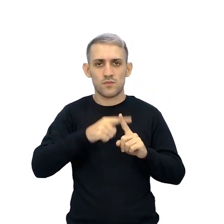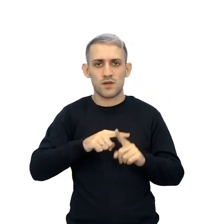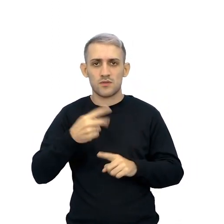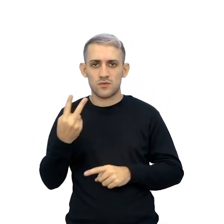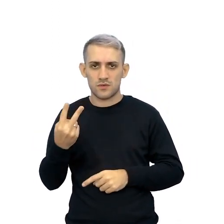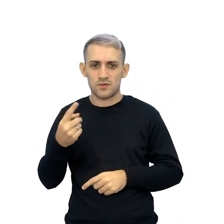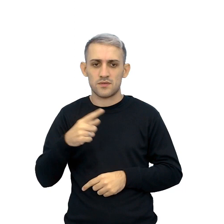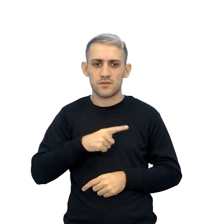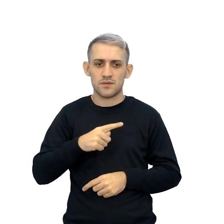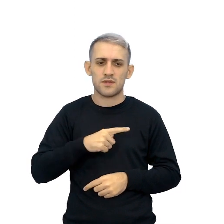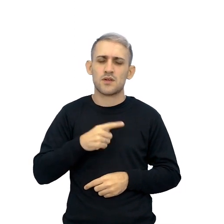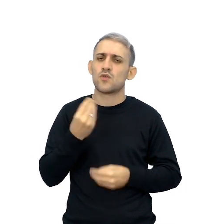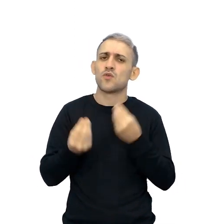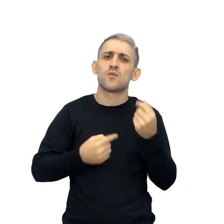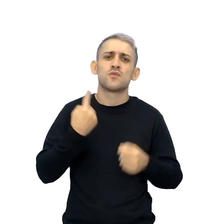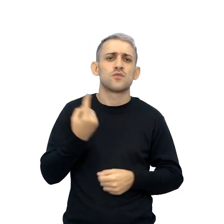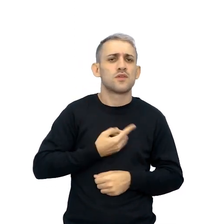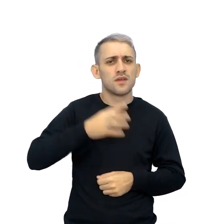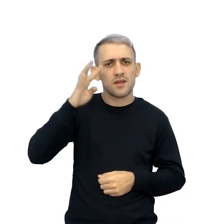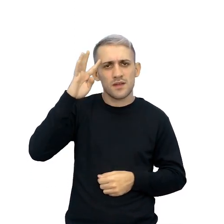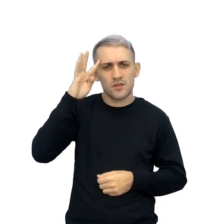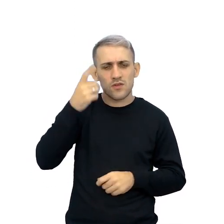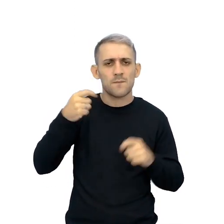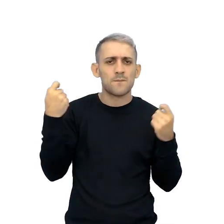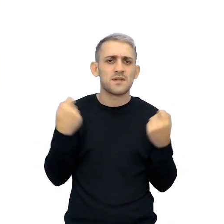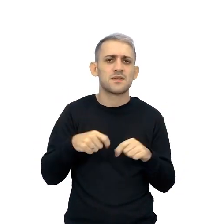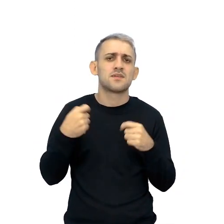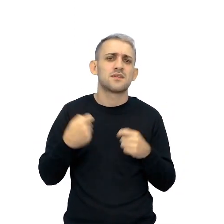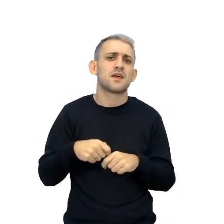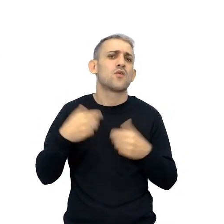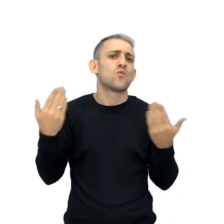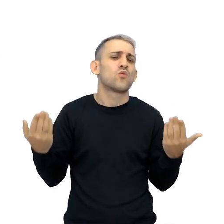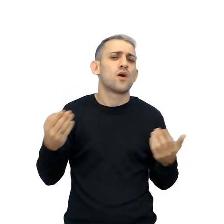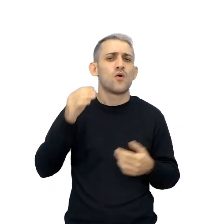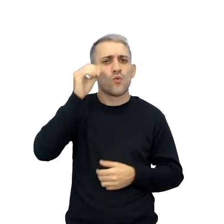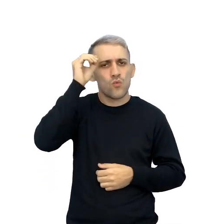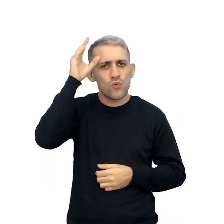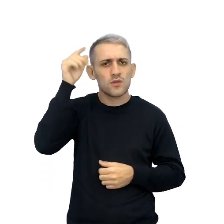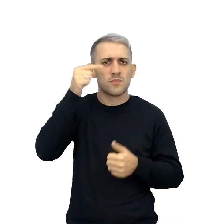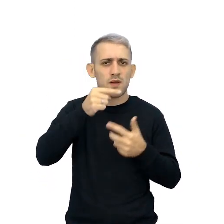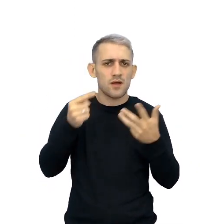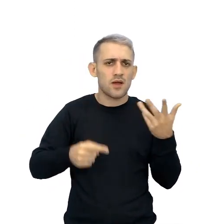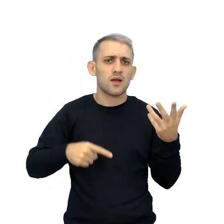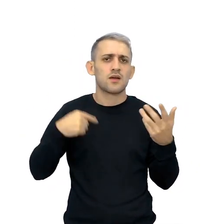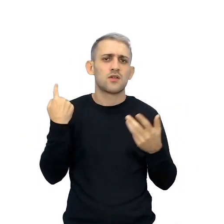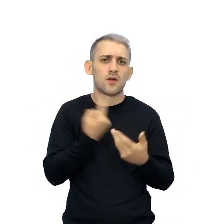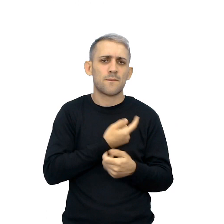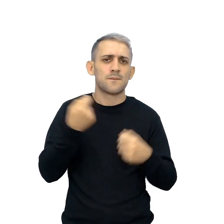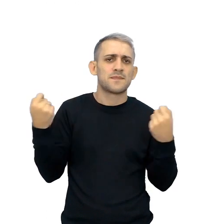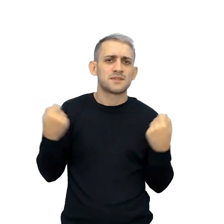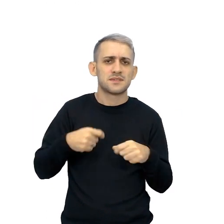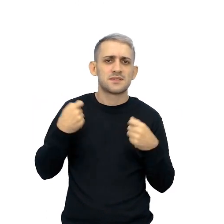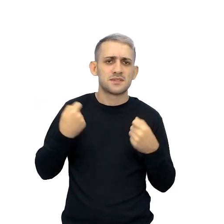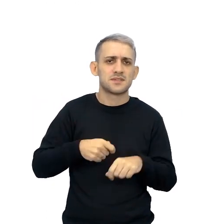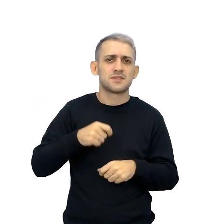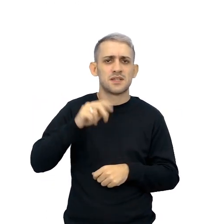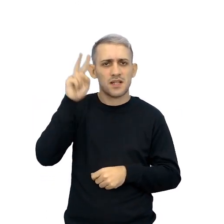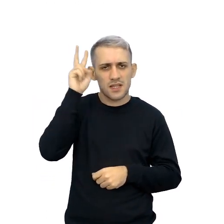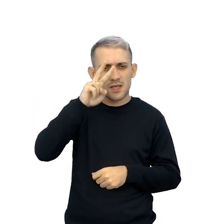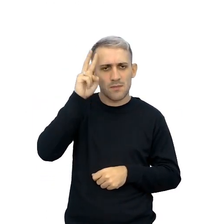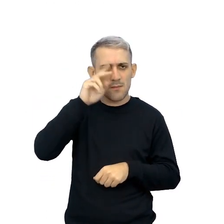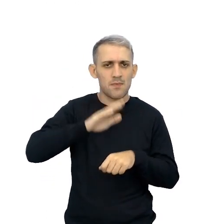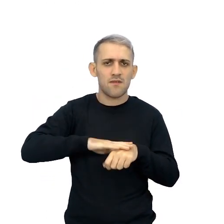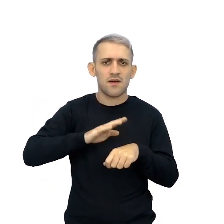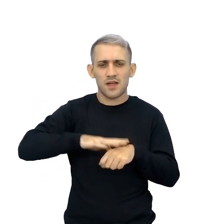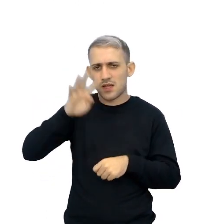de x. E aí, Valdir, o que nós vamos precisar? Quais são os conhecimentos que nós vamos ter que mobilizar para a gente dar conta desse